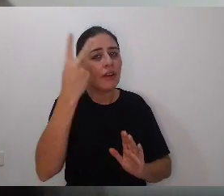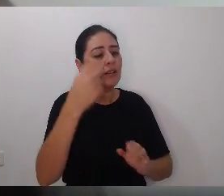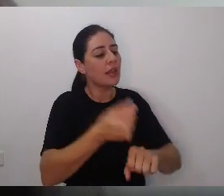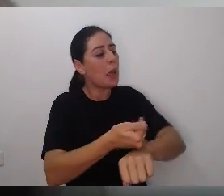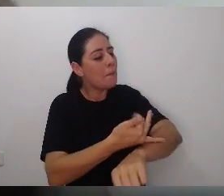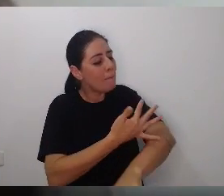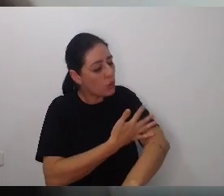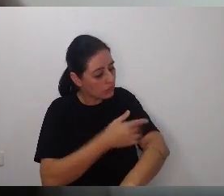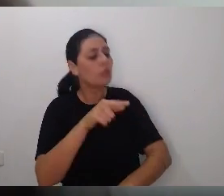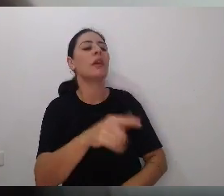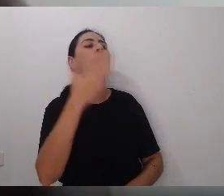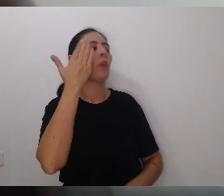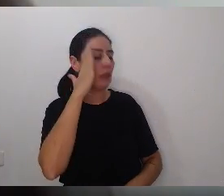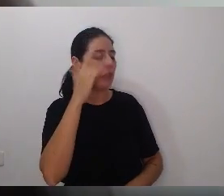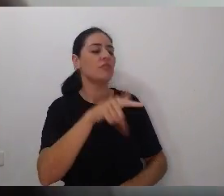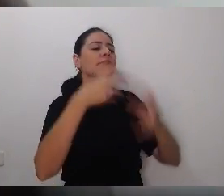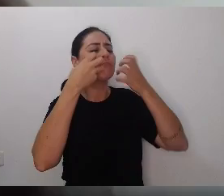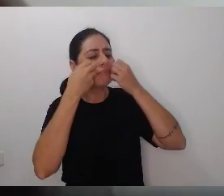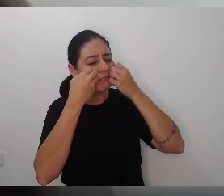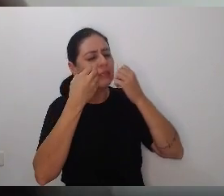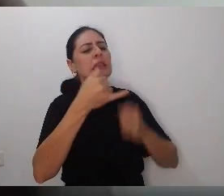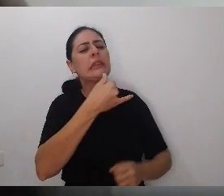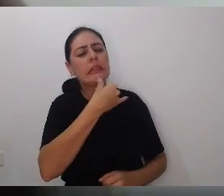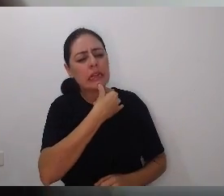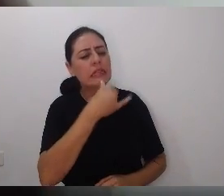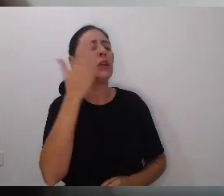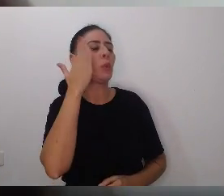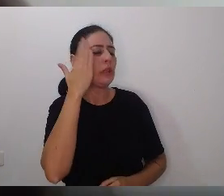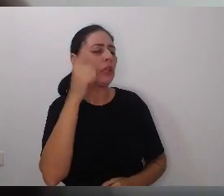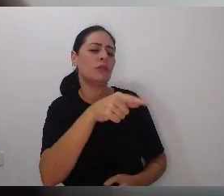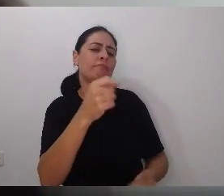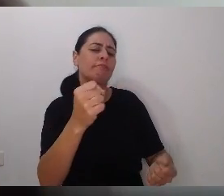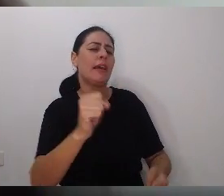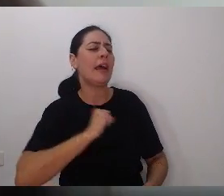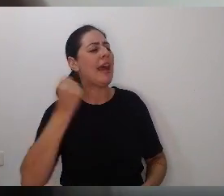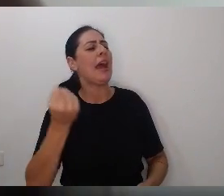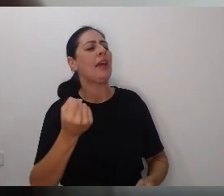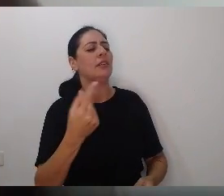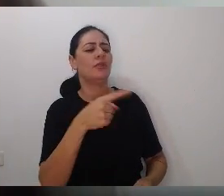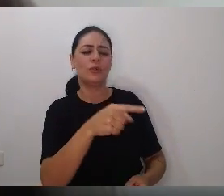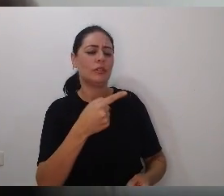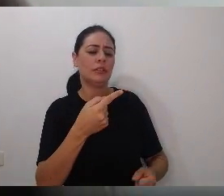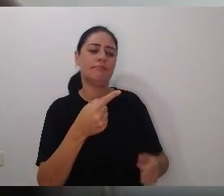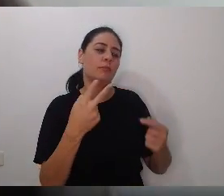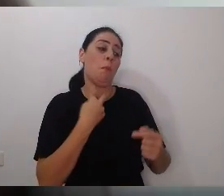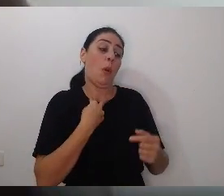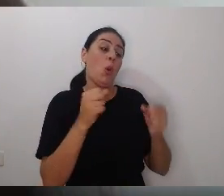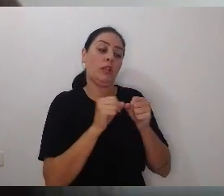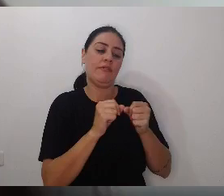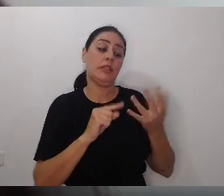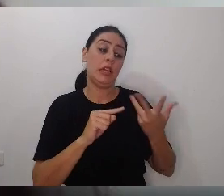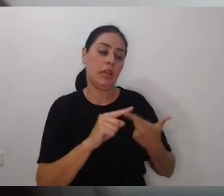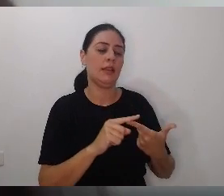acontecer, mesmo se for feito com o melhor manejo possível, né? E aí que entra o validar da emoção, né? Então, eu